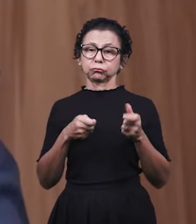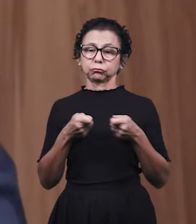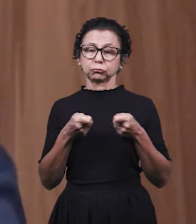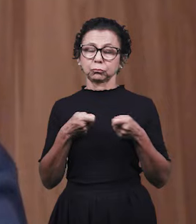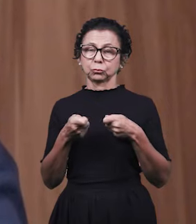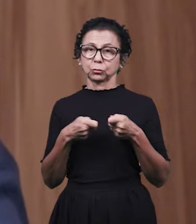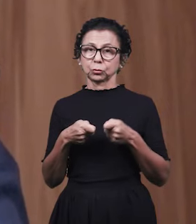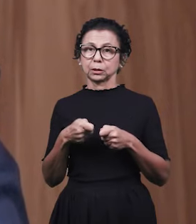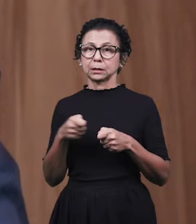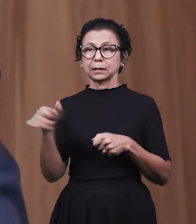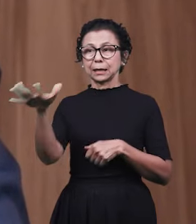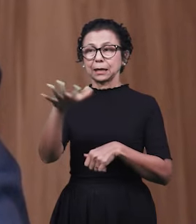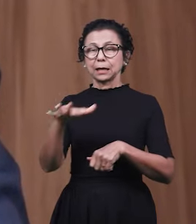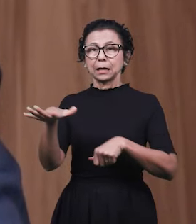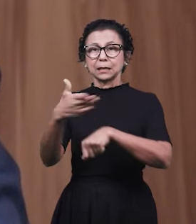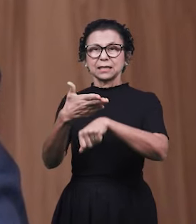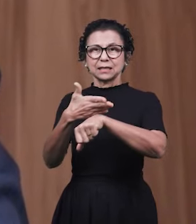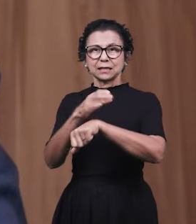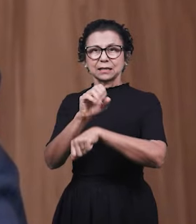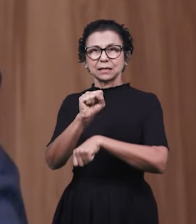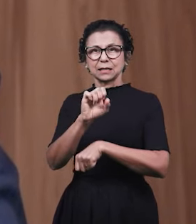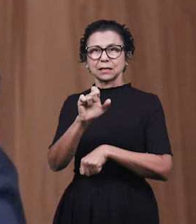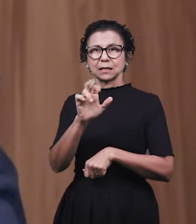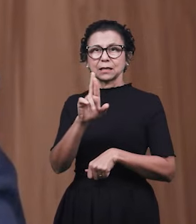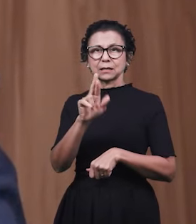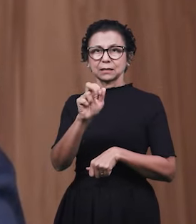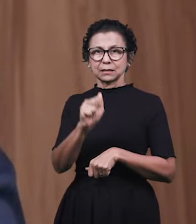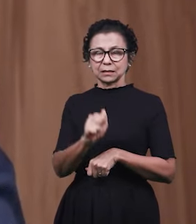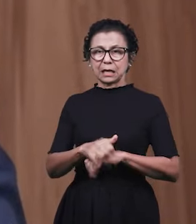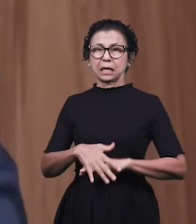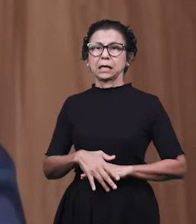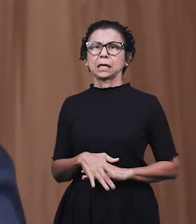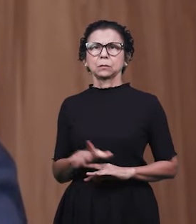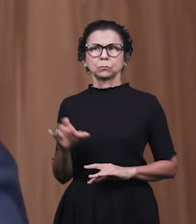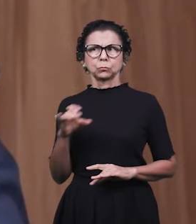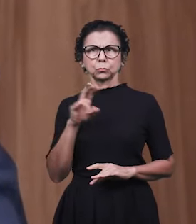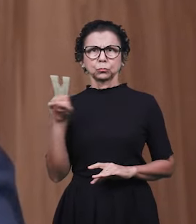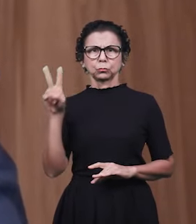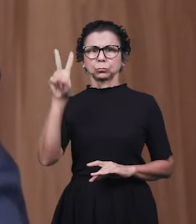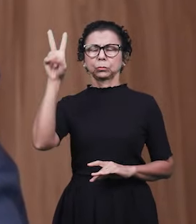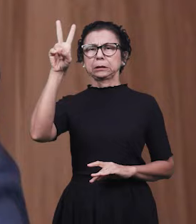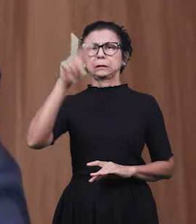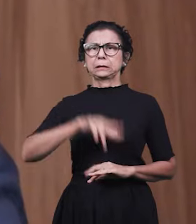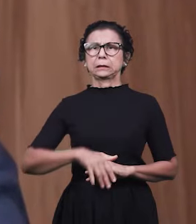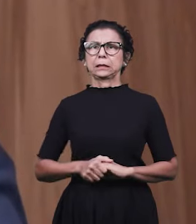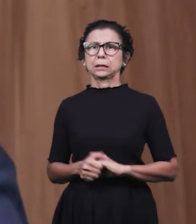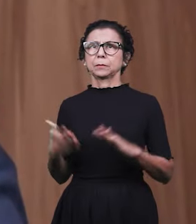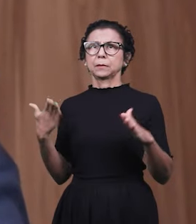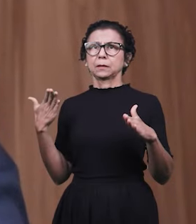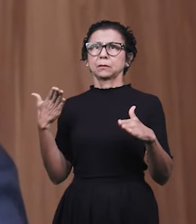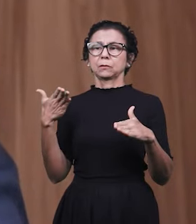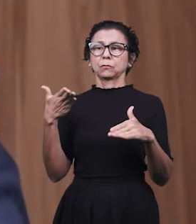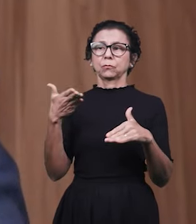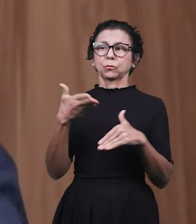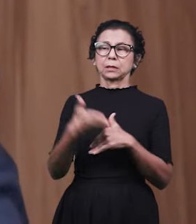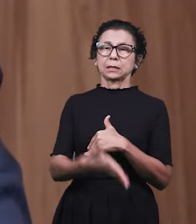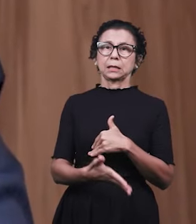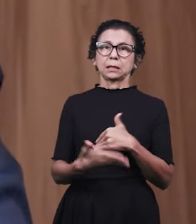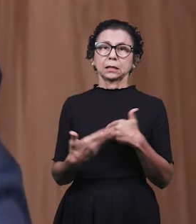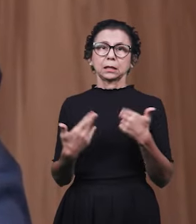Serra, que ele é um curso que ele tem um prestígio tal que a entrada dele se alinha à entrada de engenharia